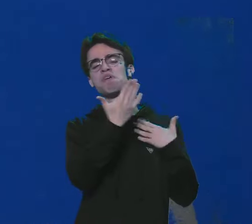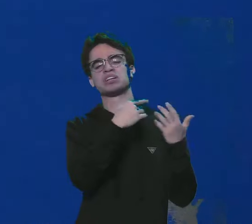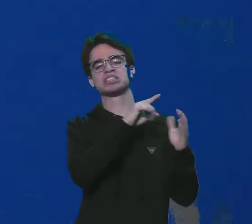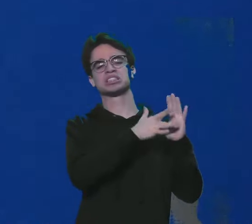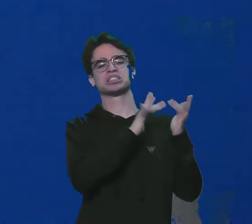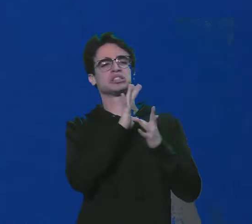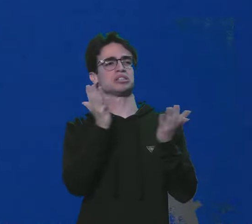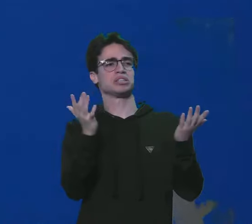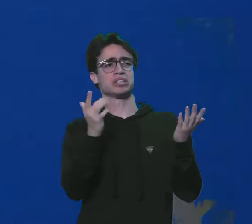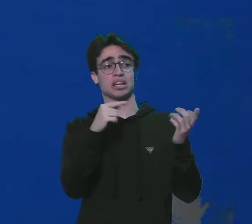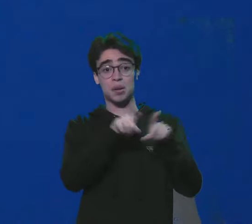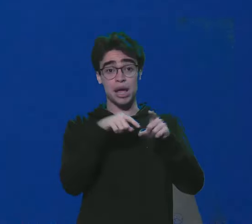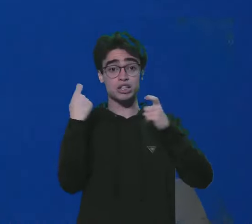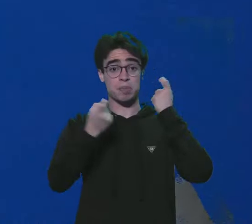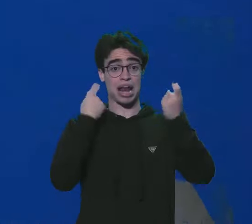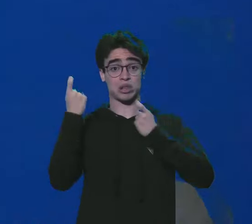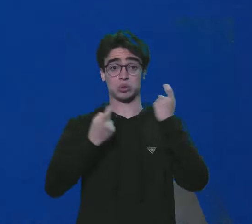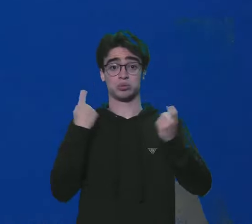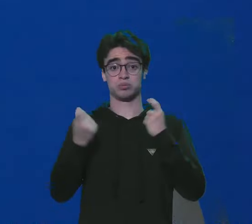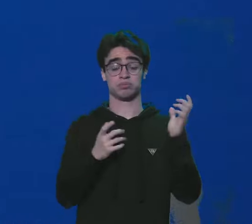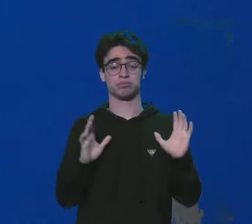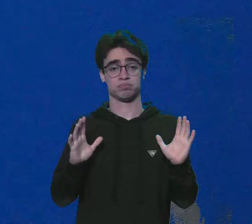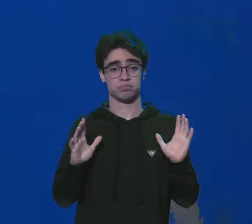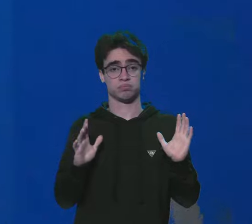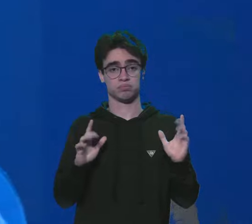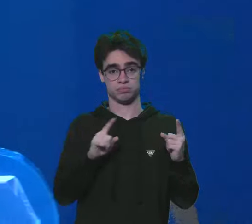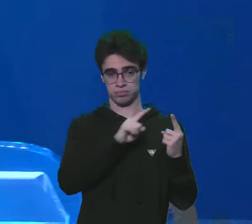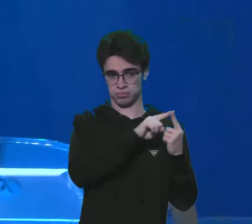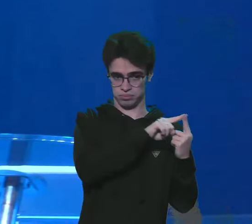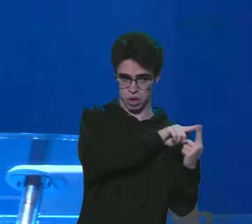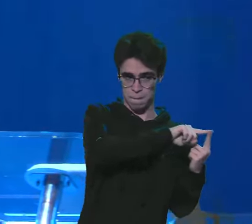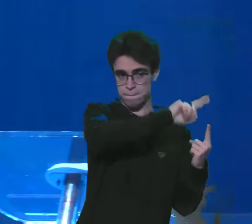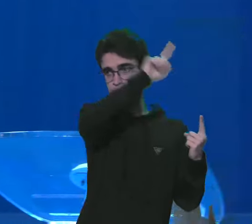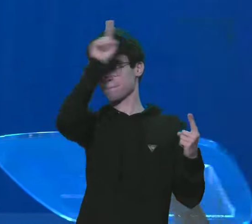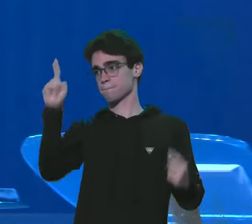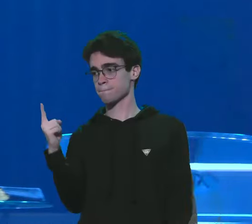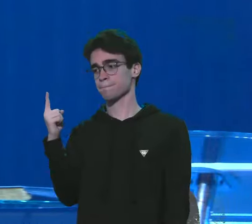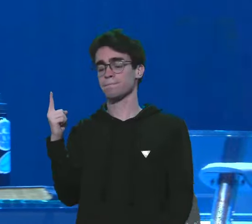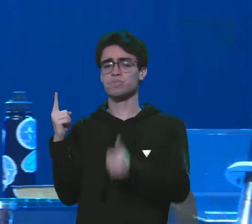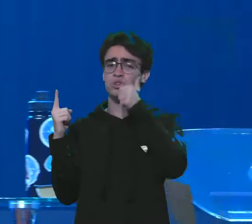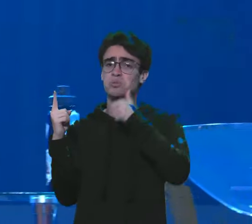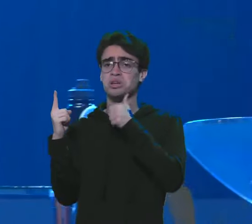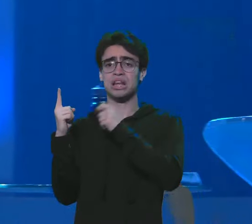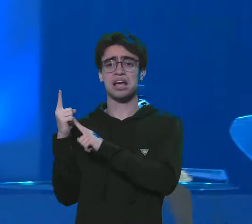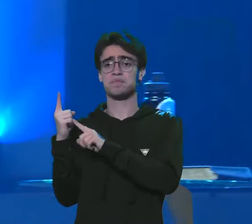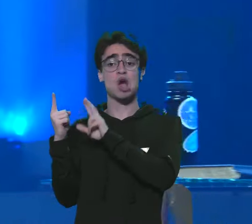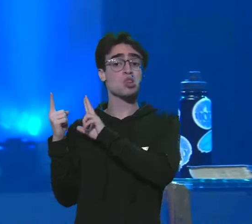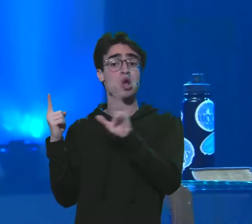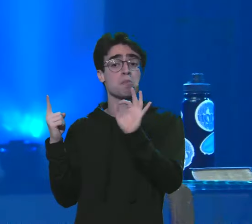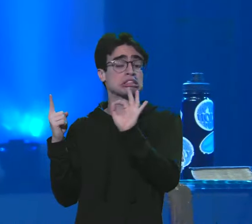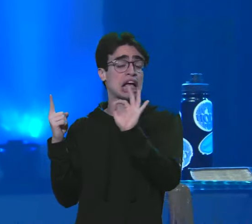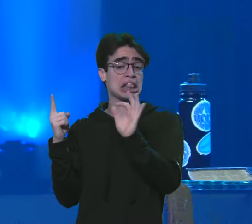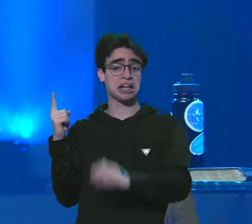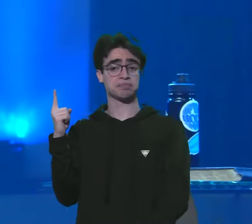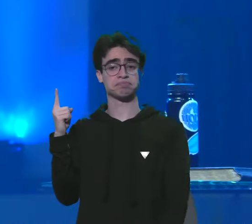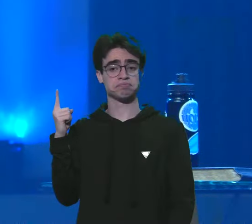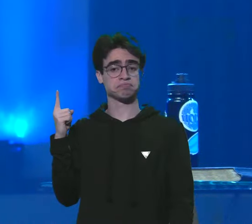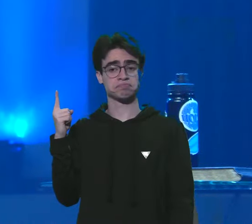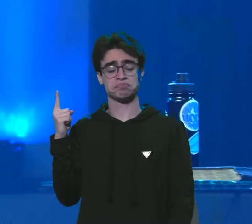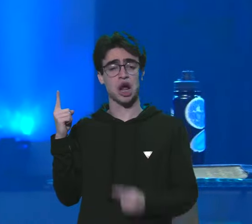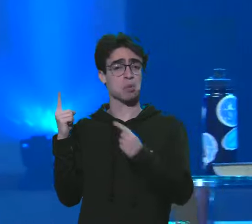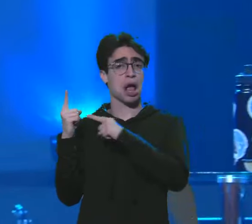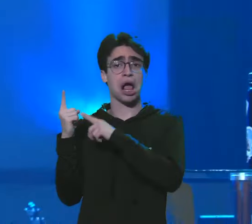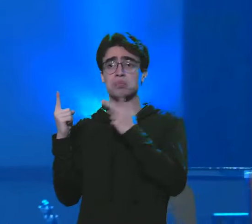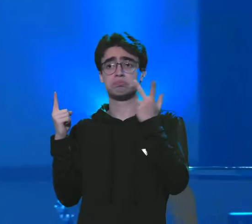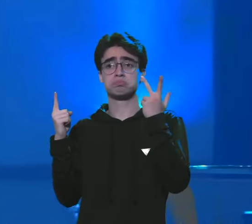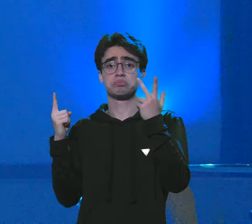pessoas e desesperado. Do outro, uma mulher. A Bíblia não cita nem o nome dela, porque ela